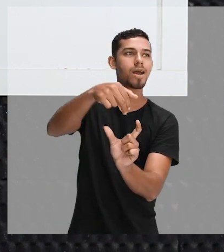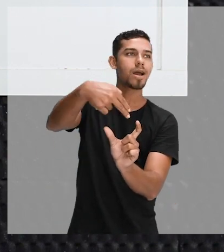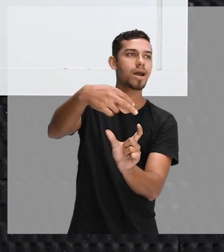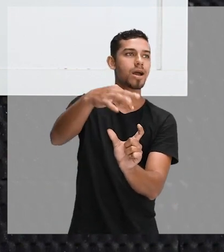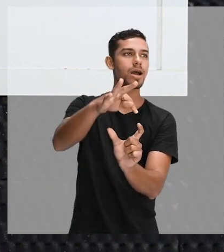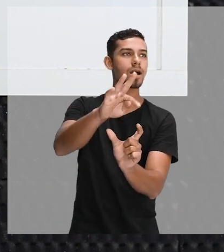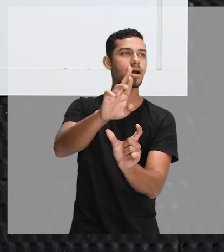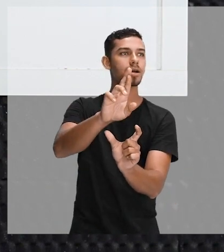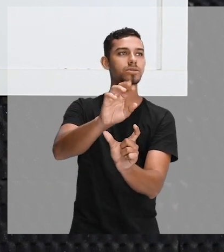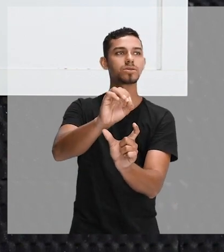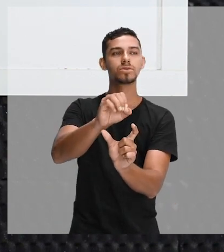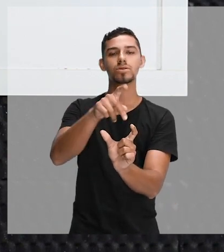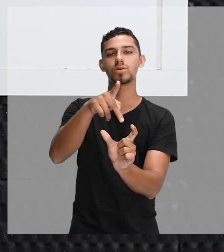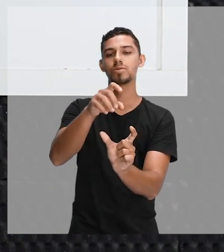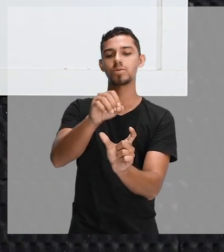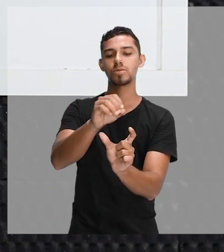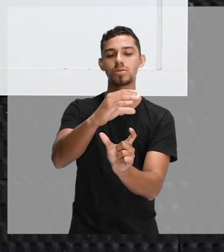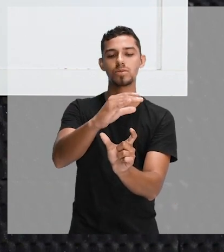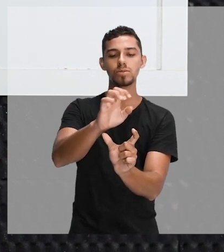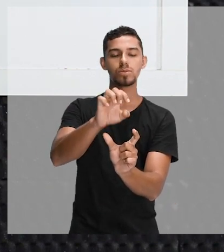ó.